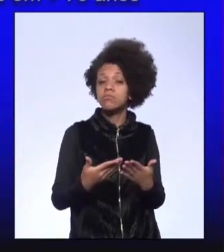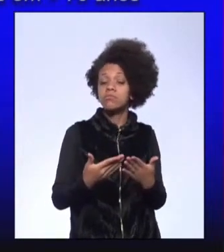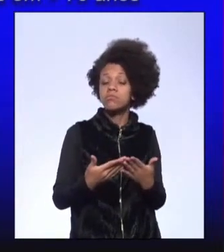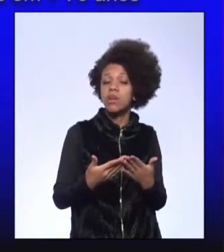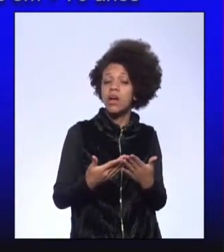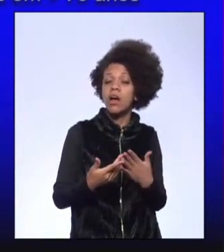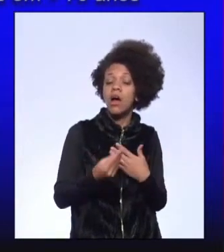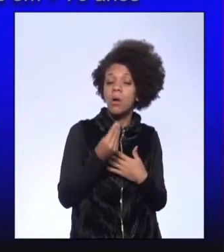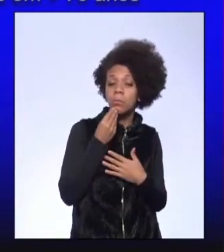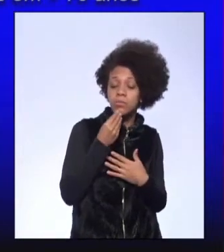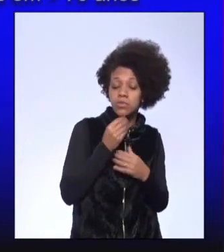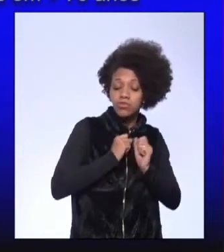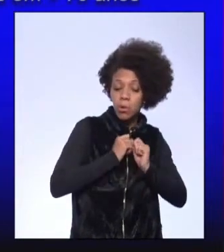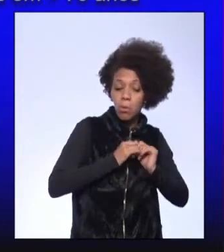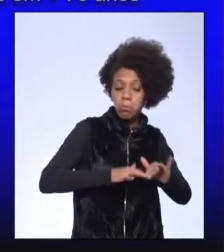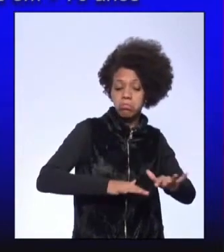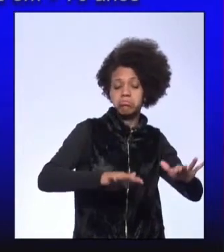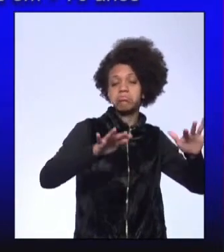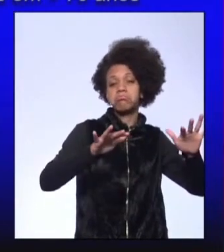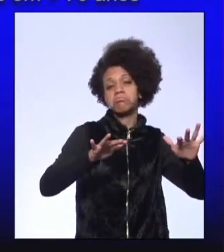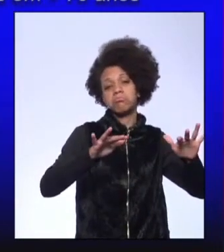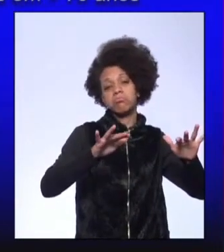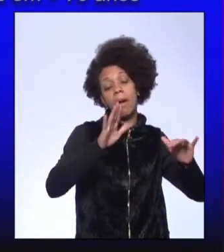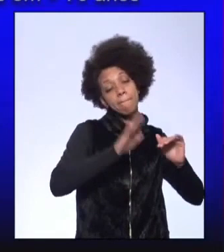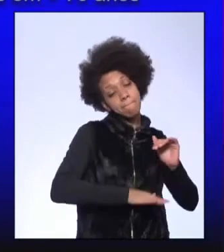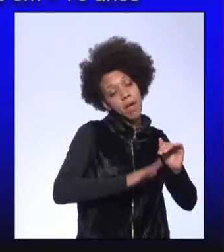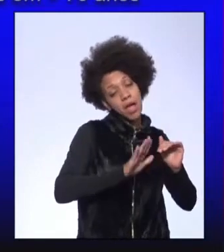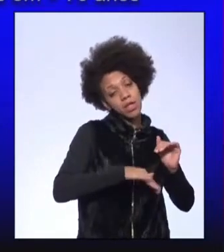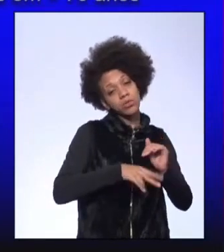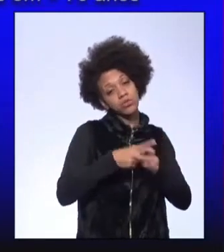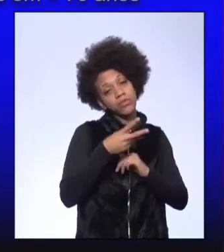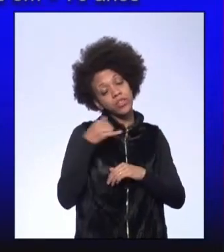chance de se infectar abaixo de 20 anos